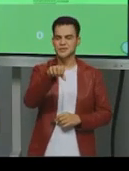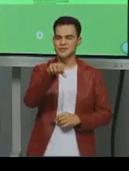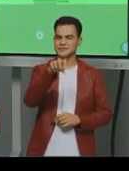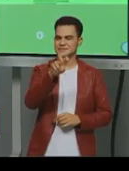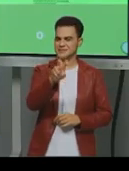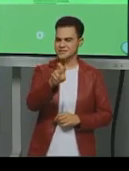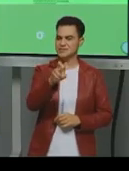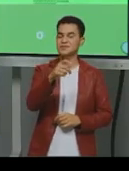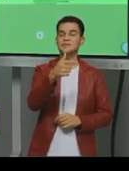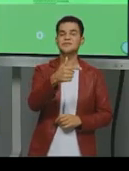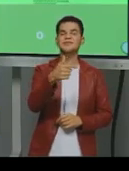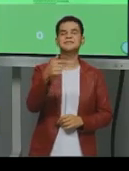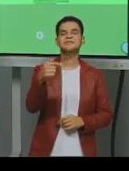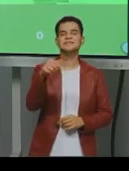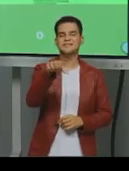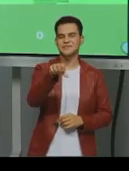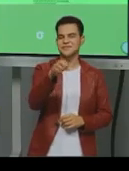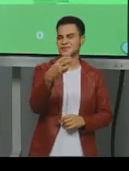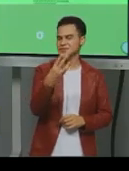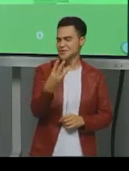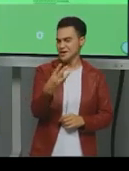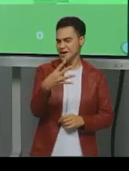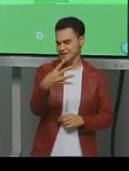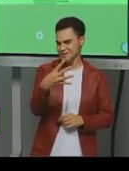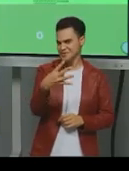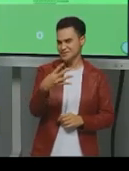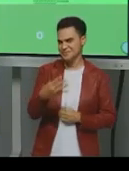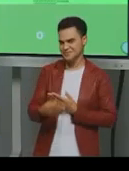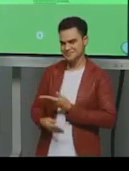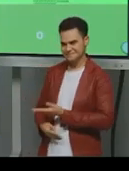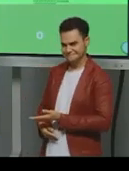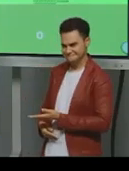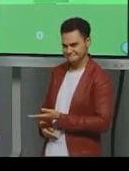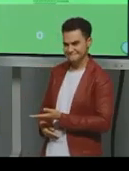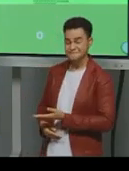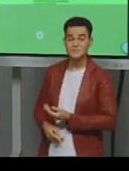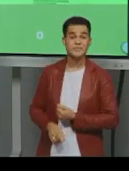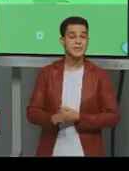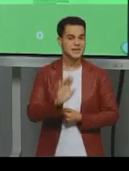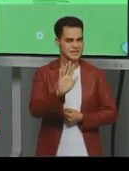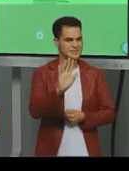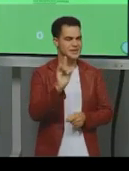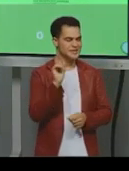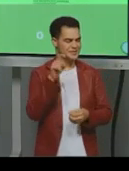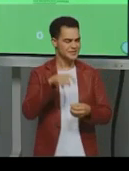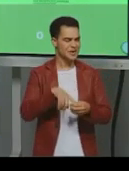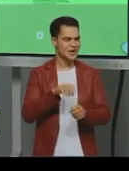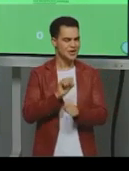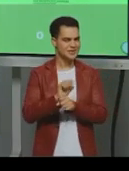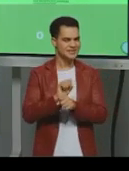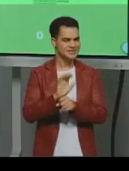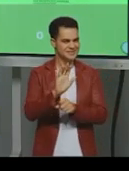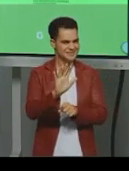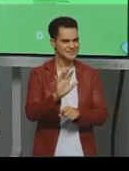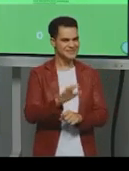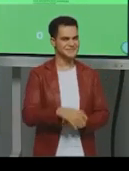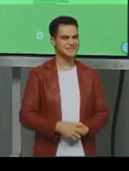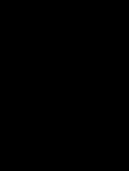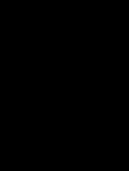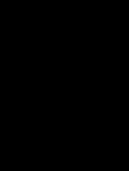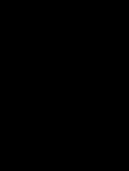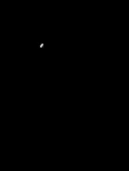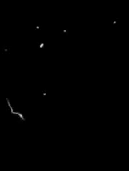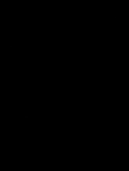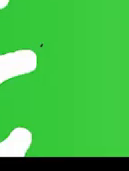31-98295-2794. Já já estaremos de volta. Não saia daí!